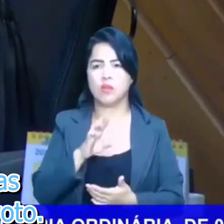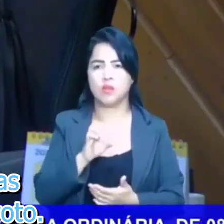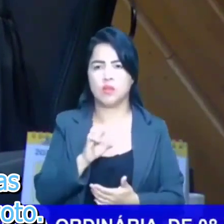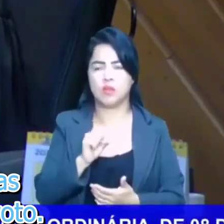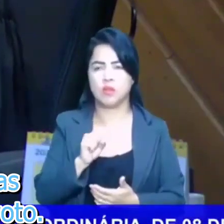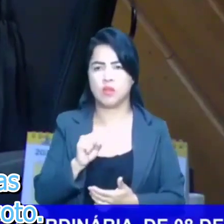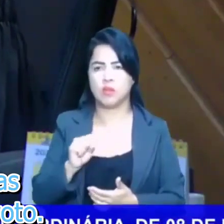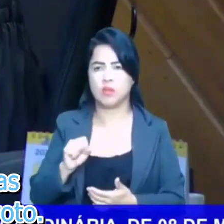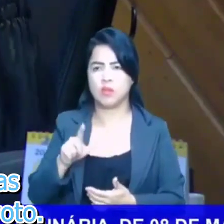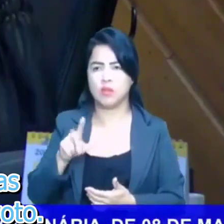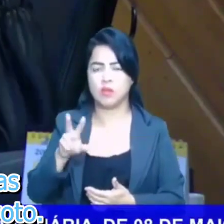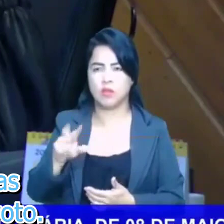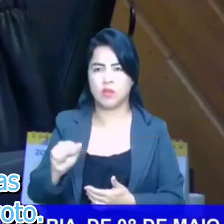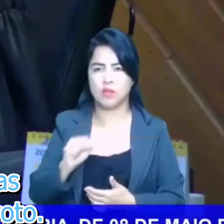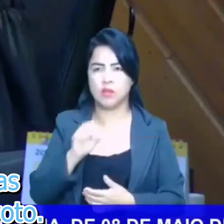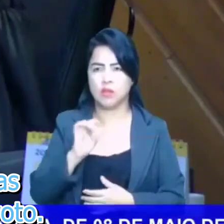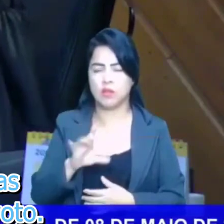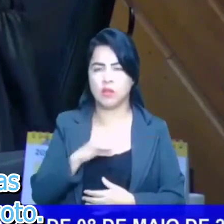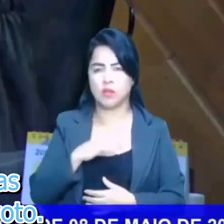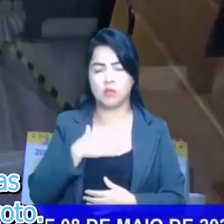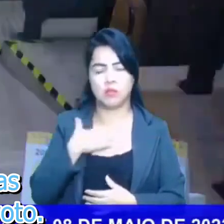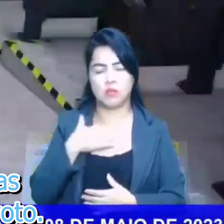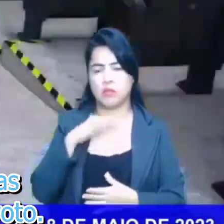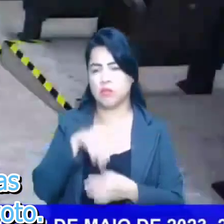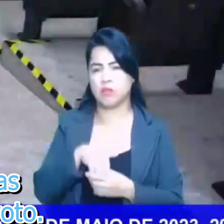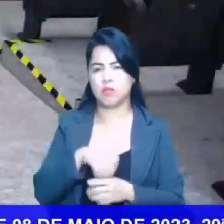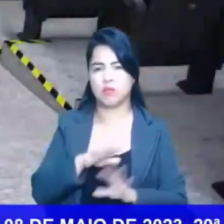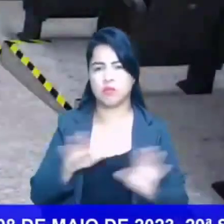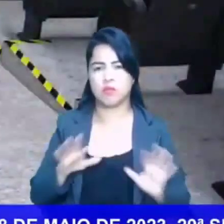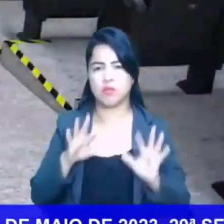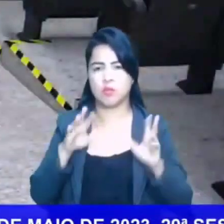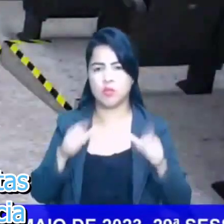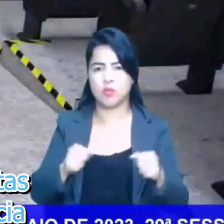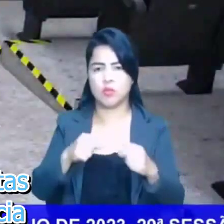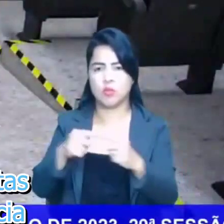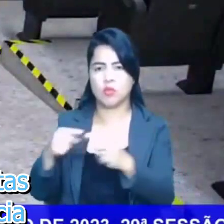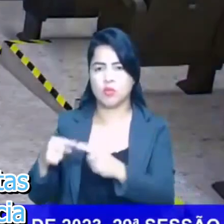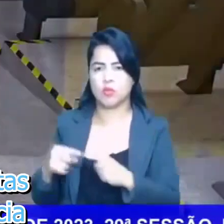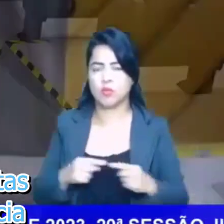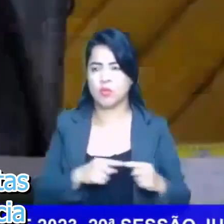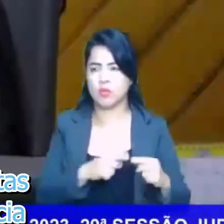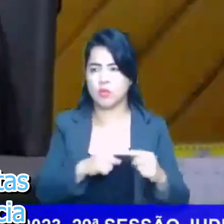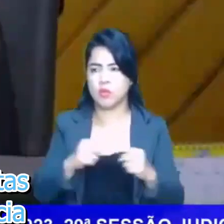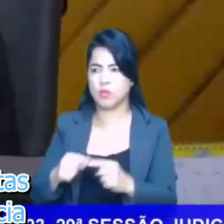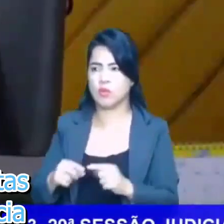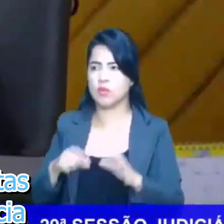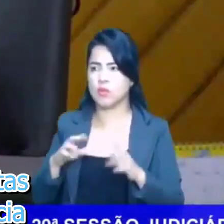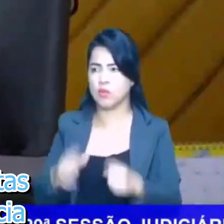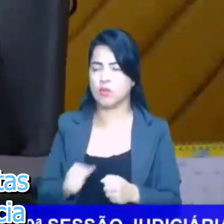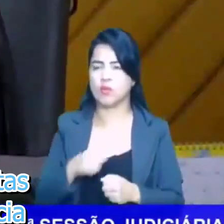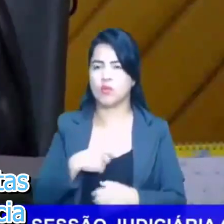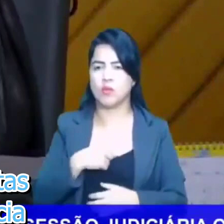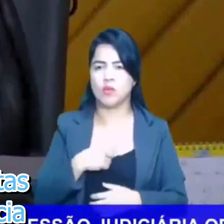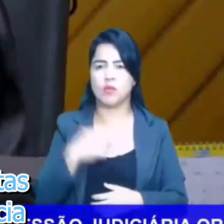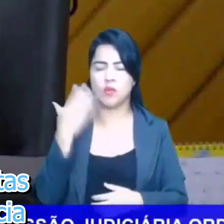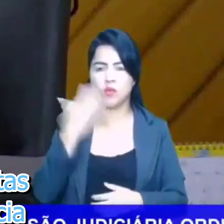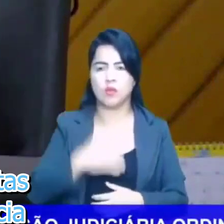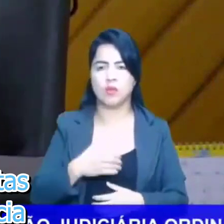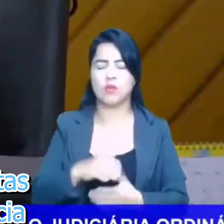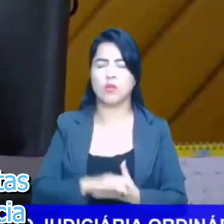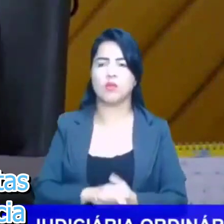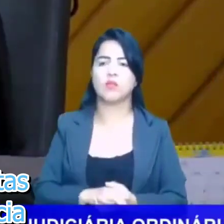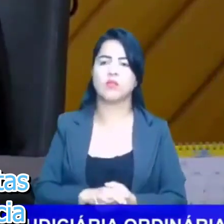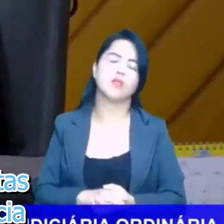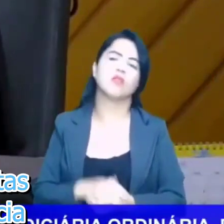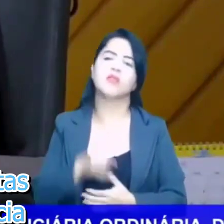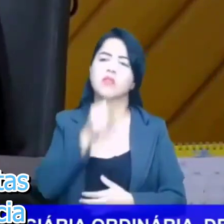pelas outras falhas relacionadas com o prazo. É o meu voto. Todos de acordo? Não havendo divergência, contas aprovadas com